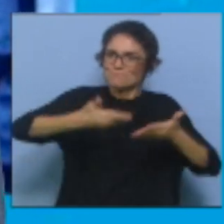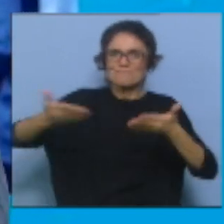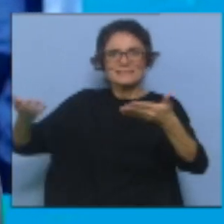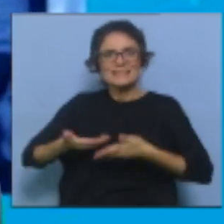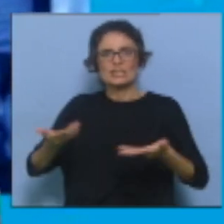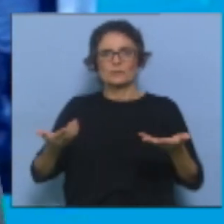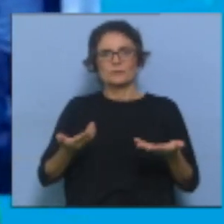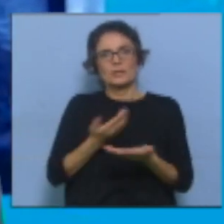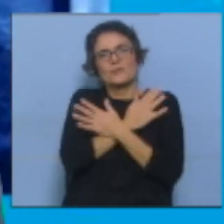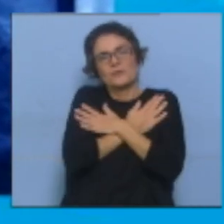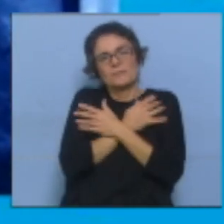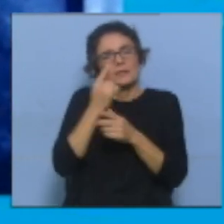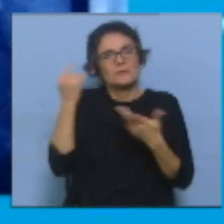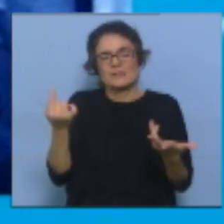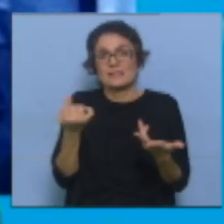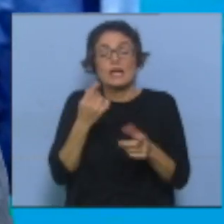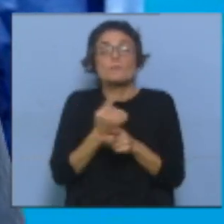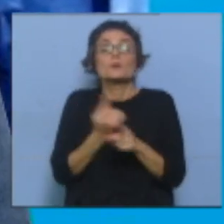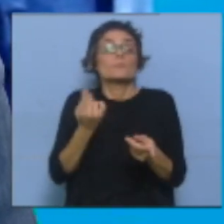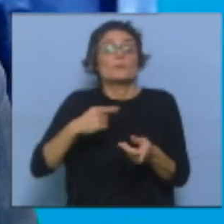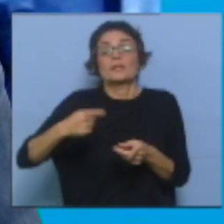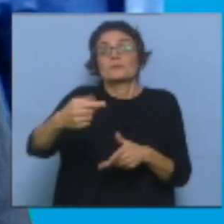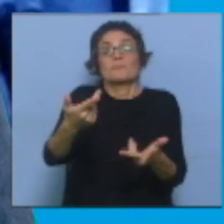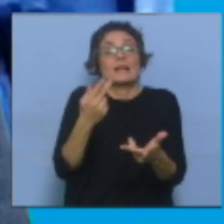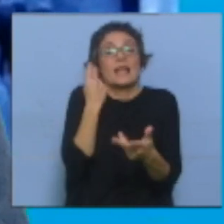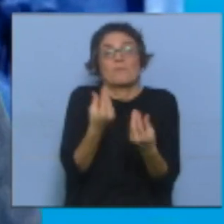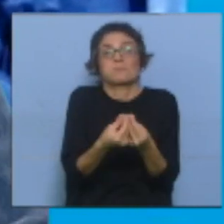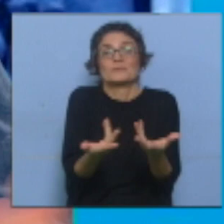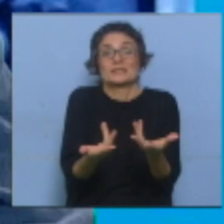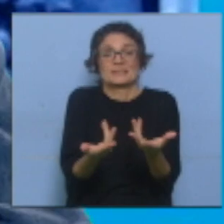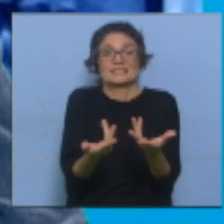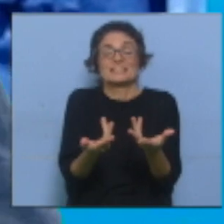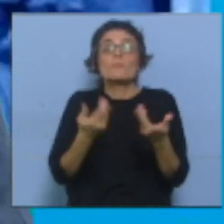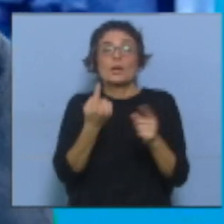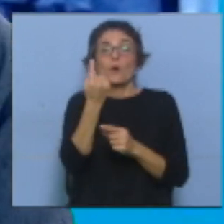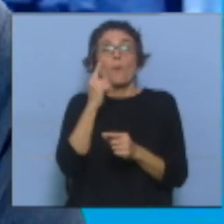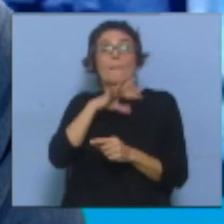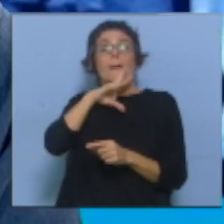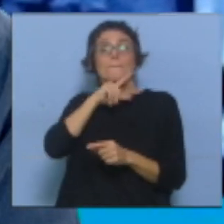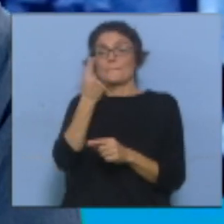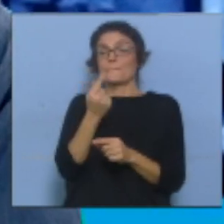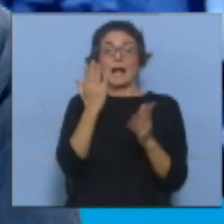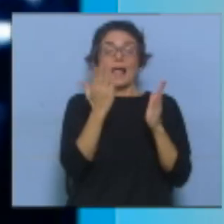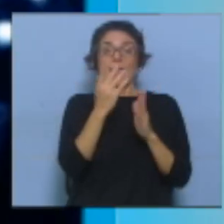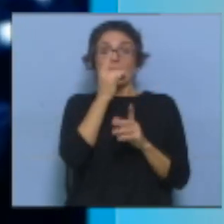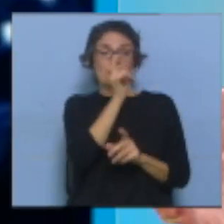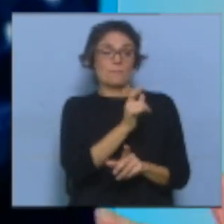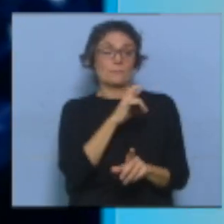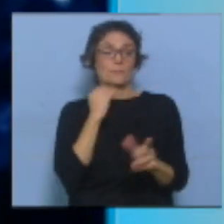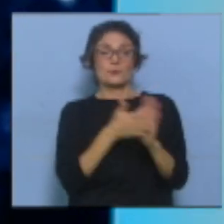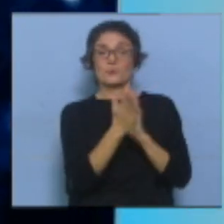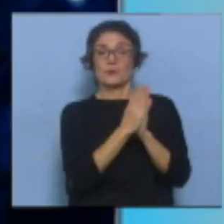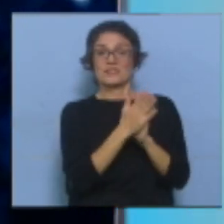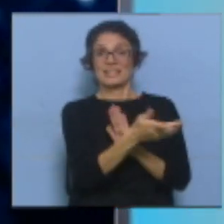amigos mais especiais, porque são aqueles que vivem connosco no dia a dia. Por isso também a mãe de um seminarista é a mãe de todos os seminaristas. E a mãe de um padre será a mãe de todos os